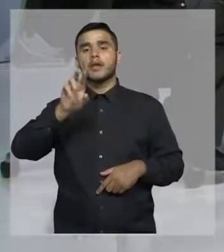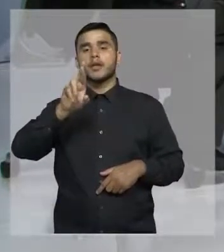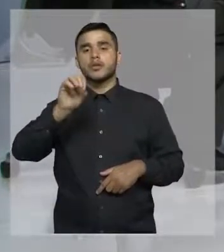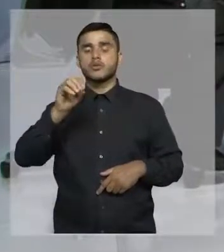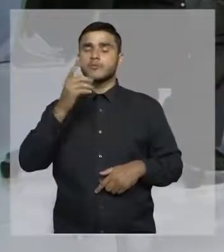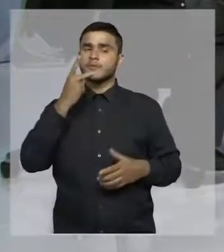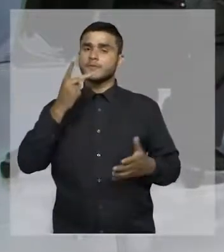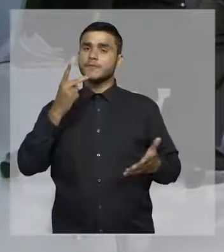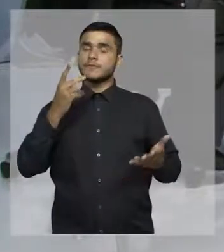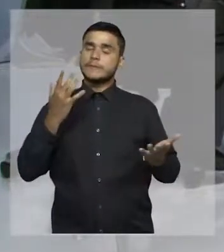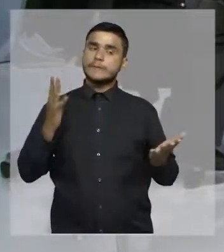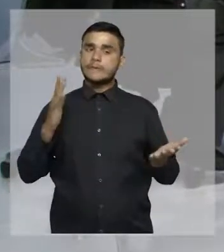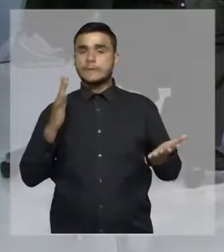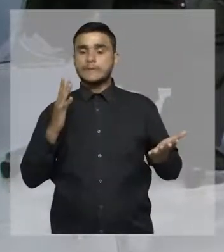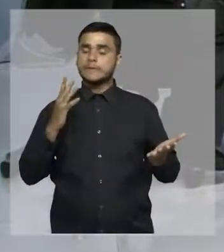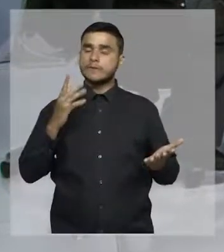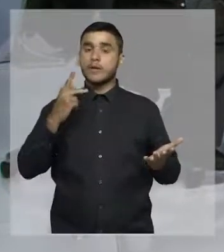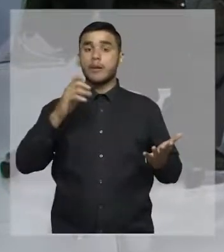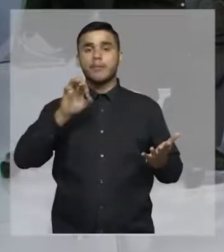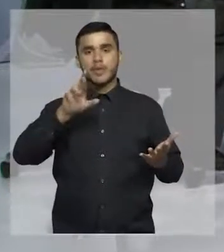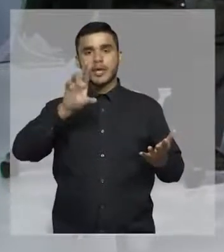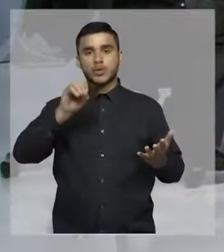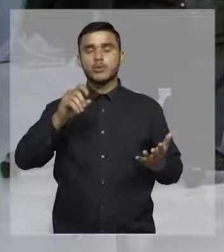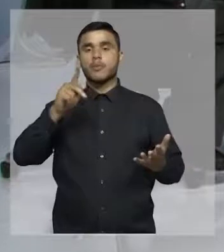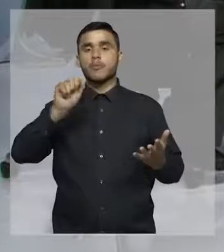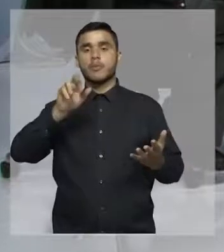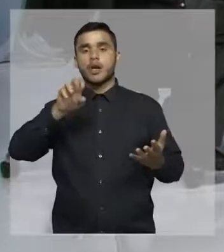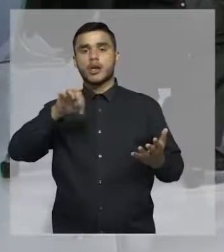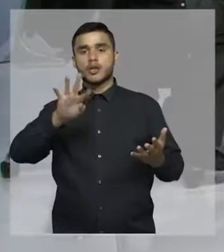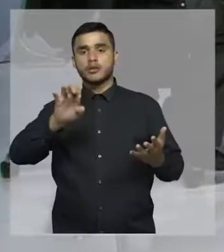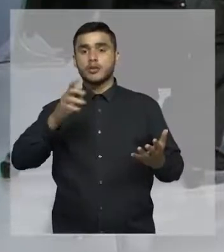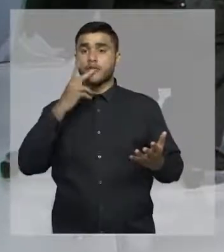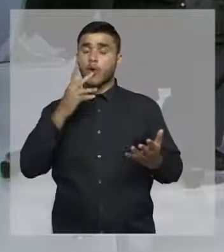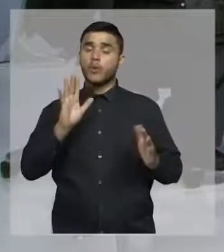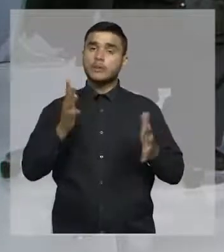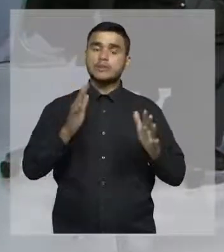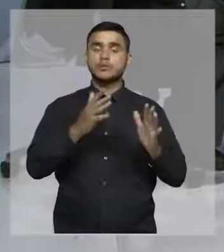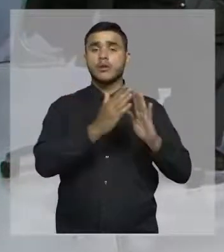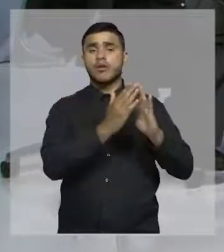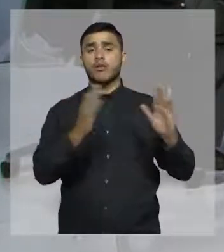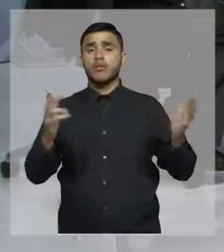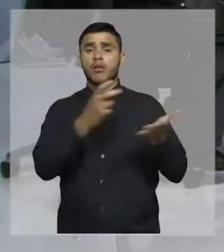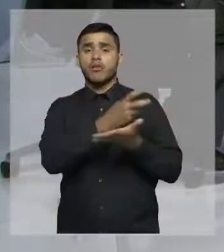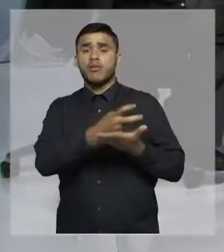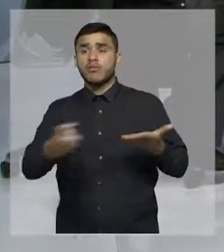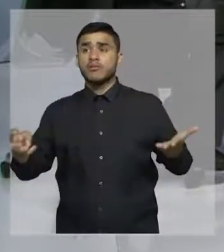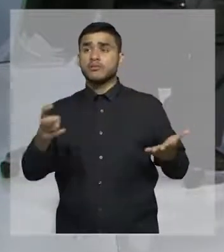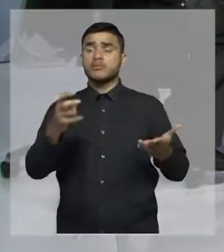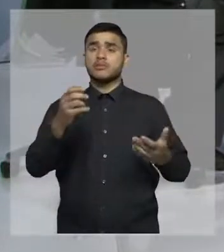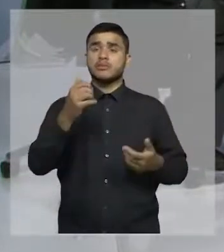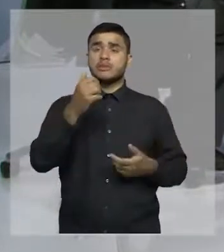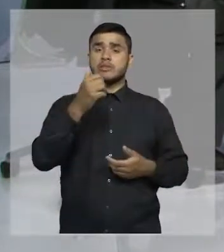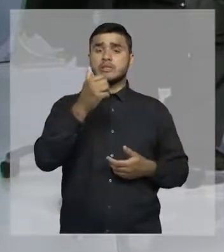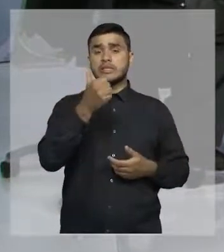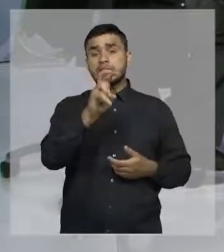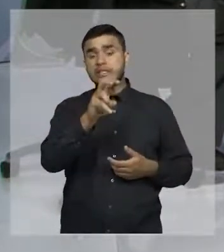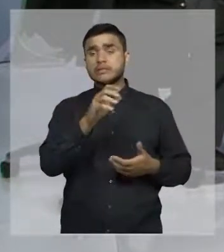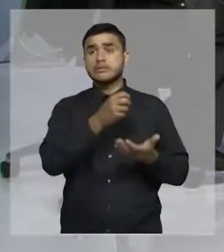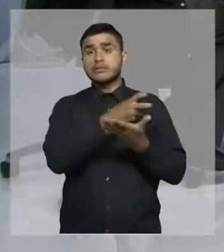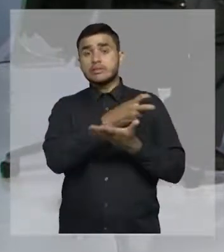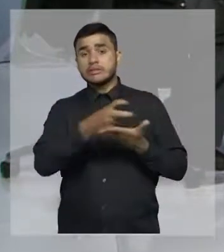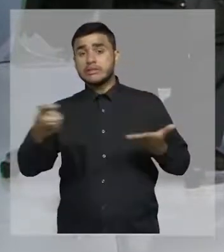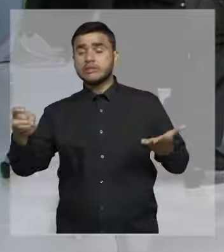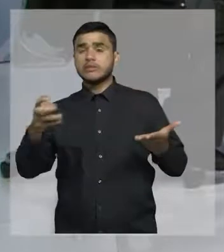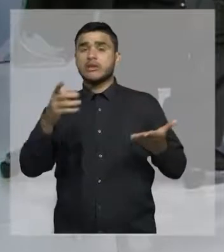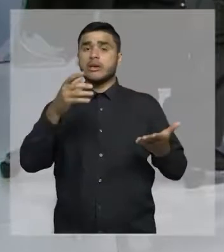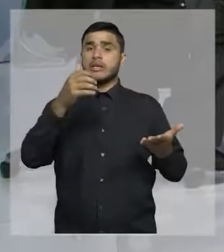15 dias. Agora essa exoneração já se estende para 30 dias, enquanto se busca a fórmula de compensação da Petrobras, porque isto,